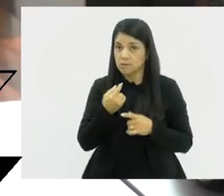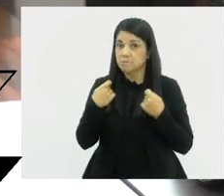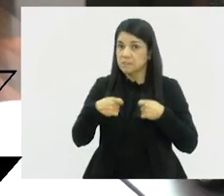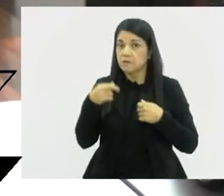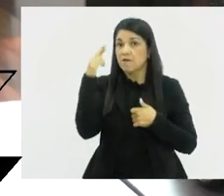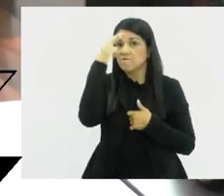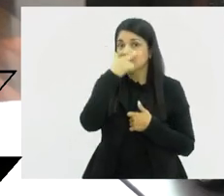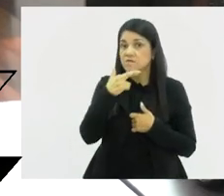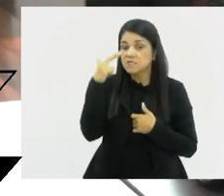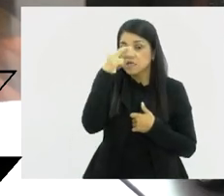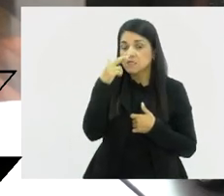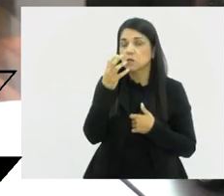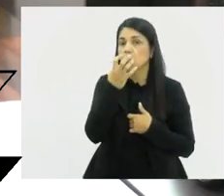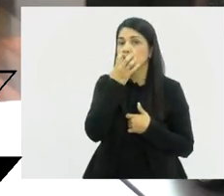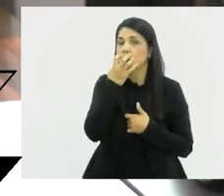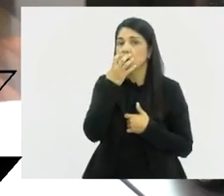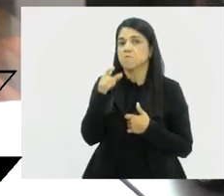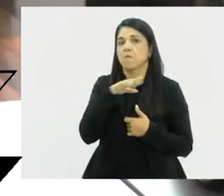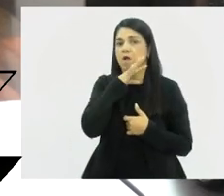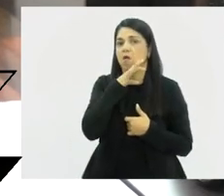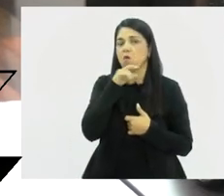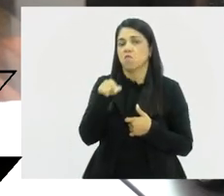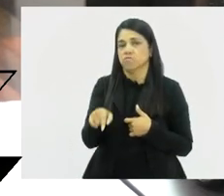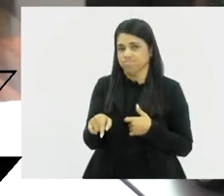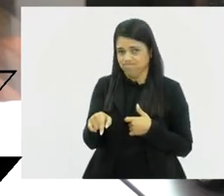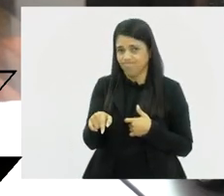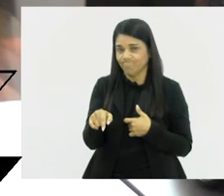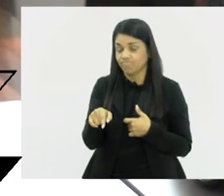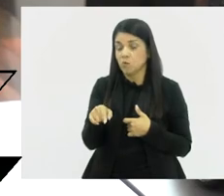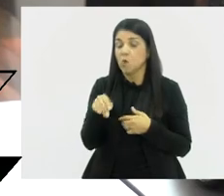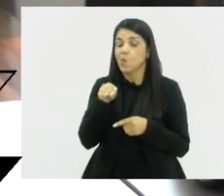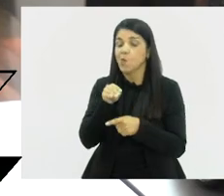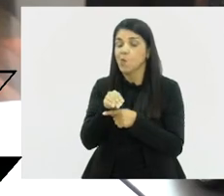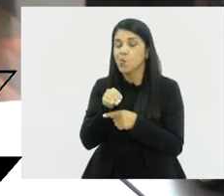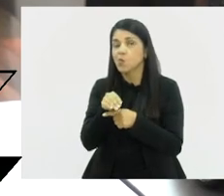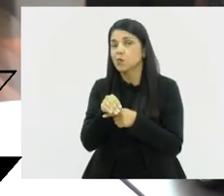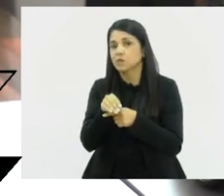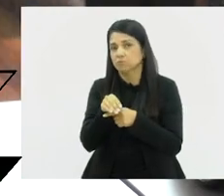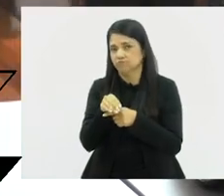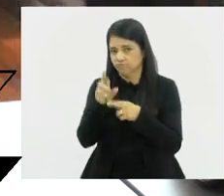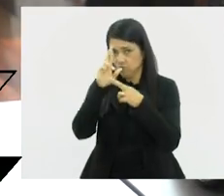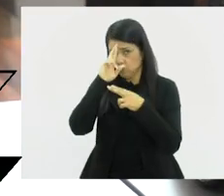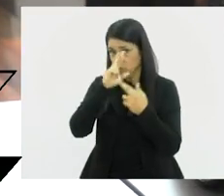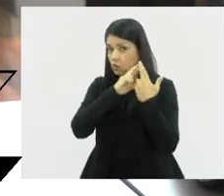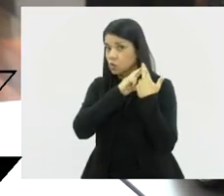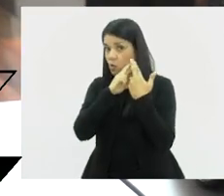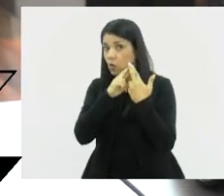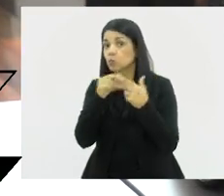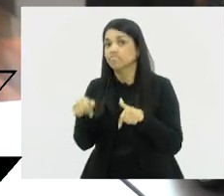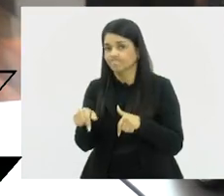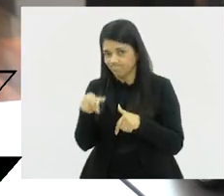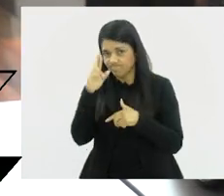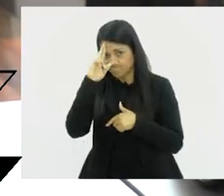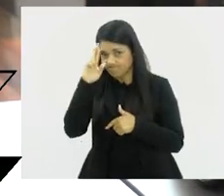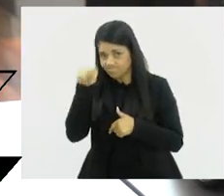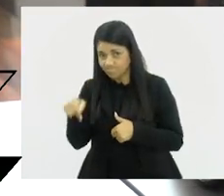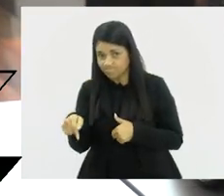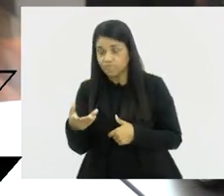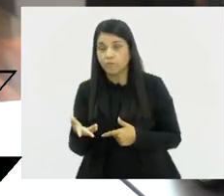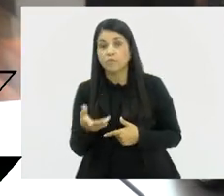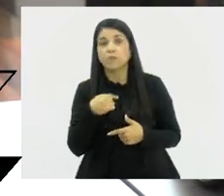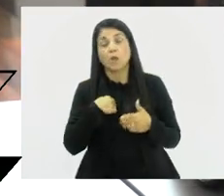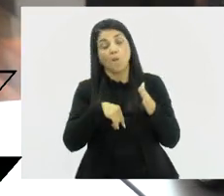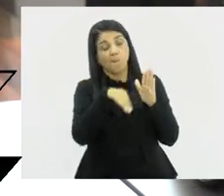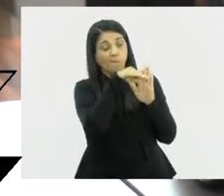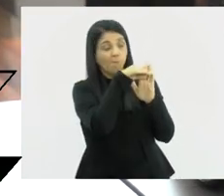as condições que esses animais são cuidados por seus tutores. Talvez um programa, e